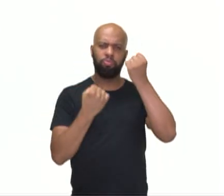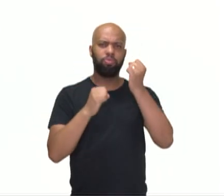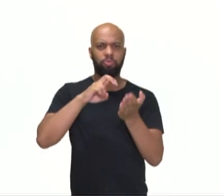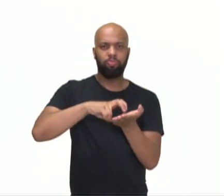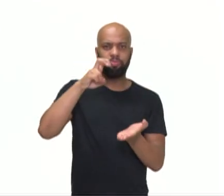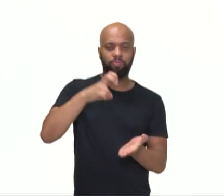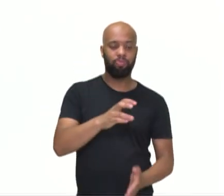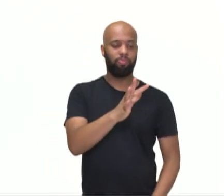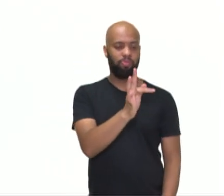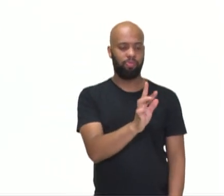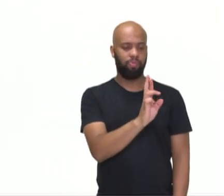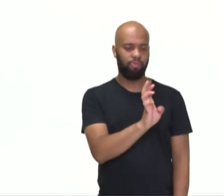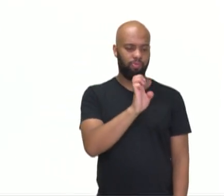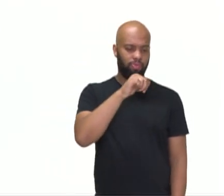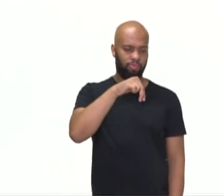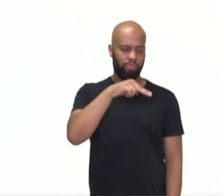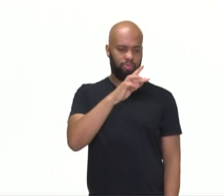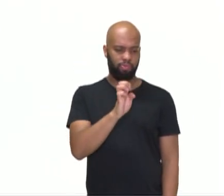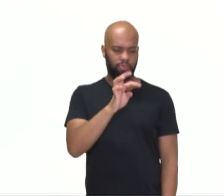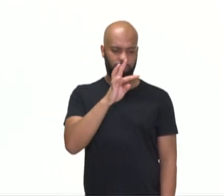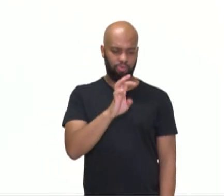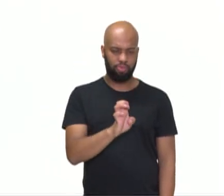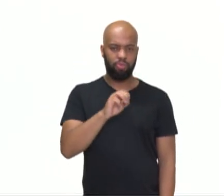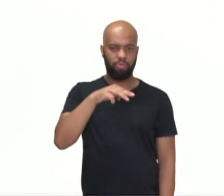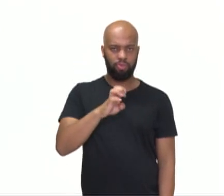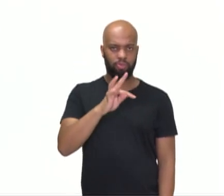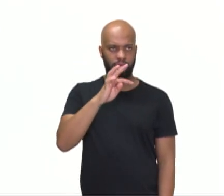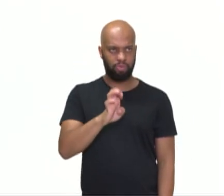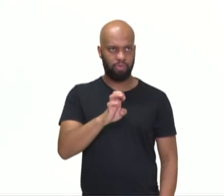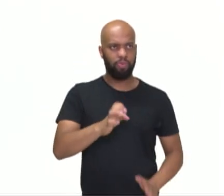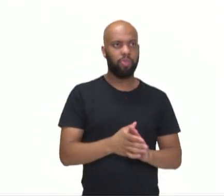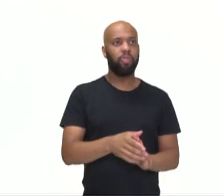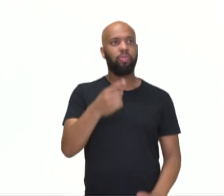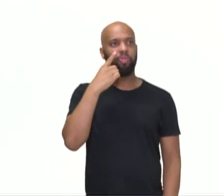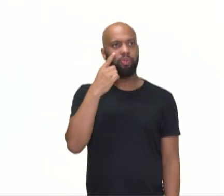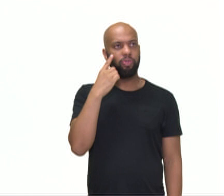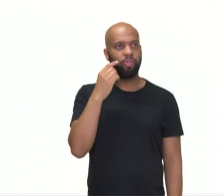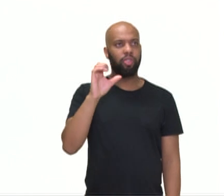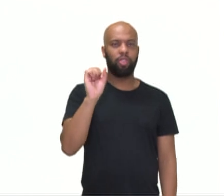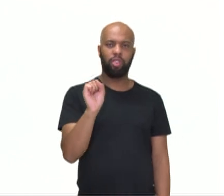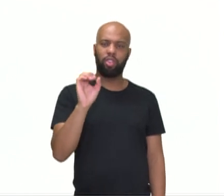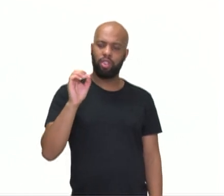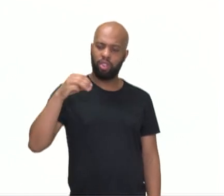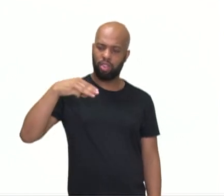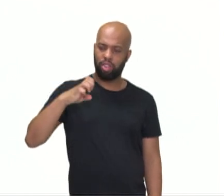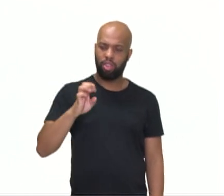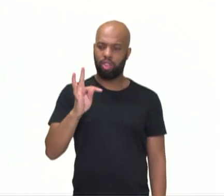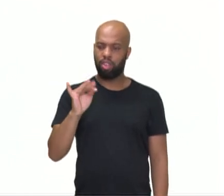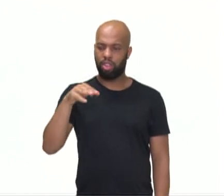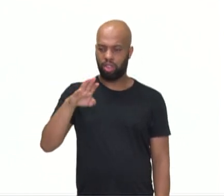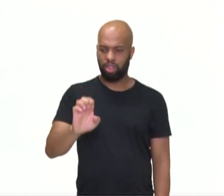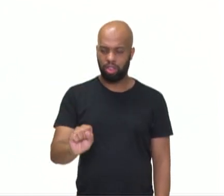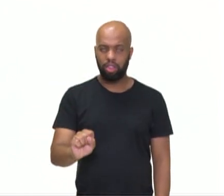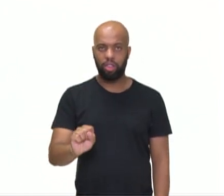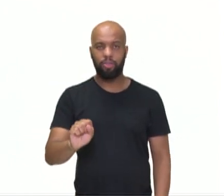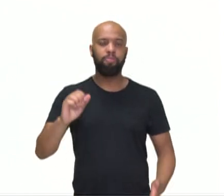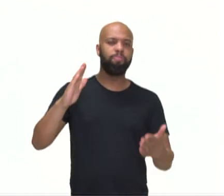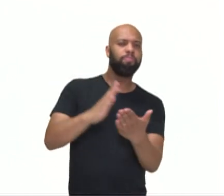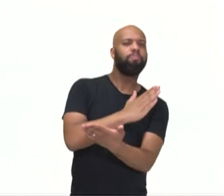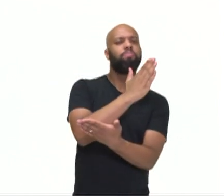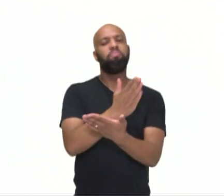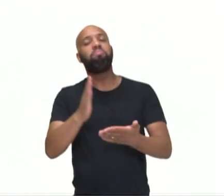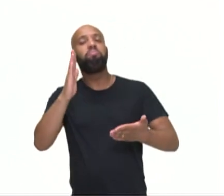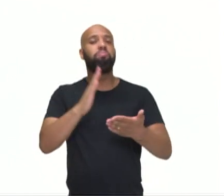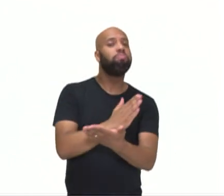Sometimes. They sometimes go to a coffee shop in their free time. Eles, às vezes, vão a uma lanchonete, a